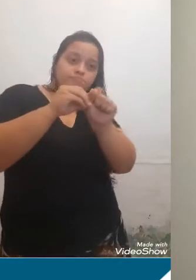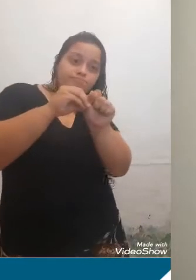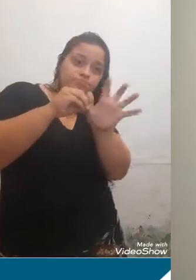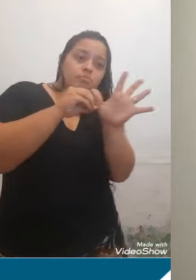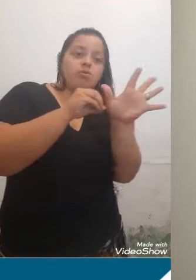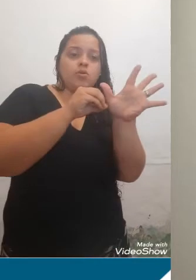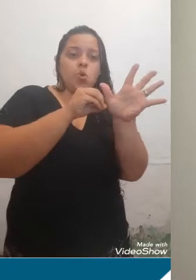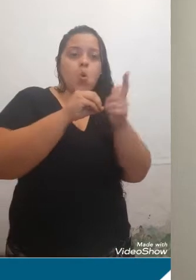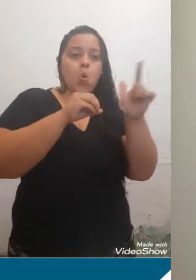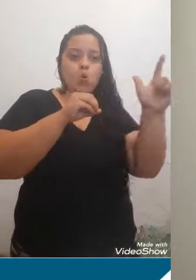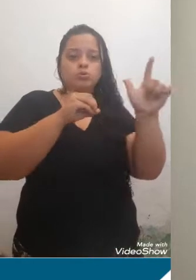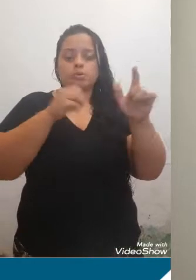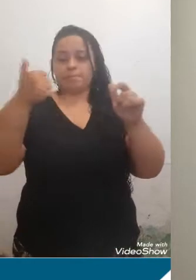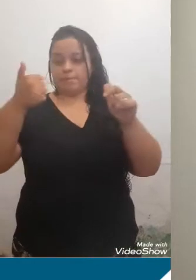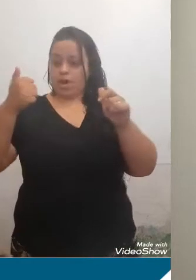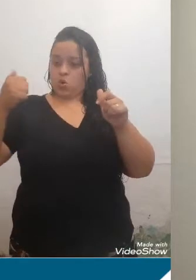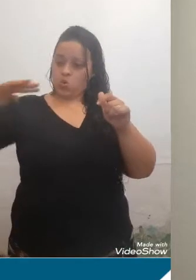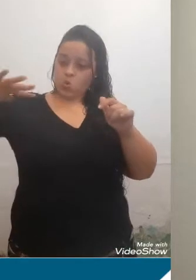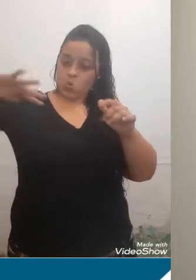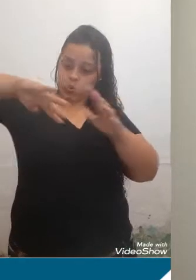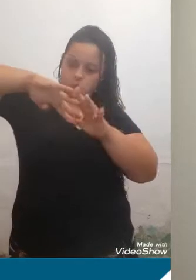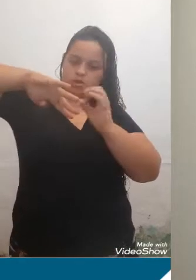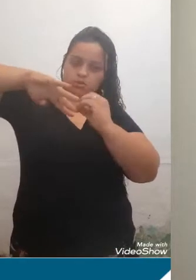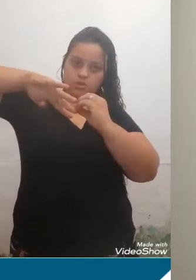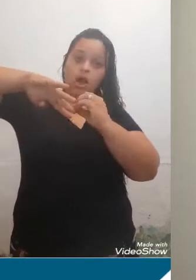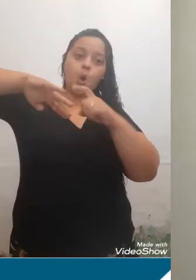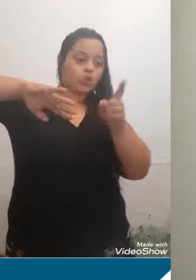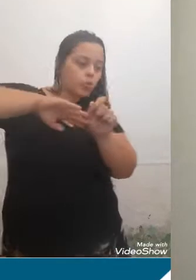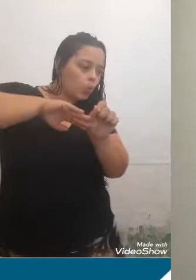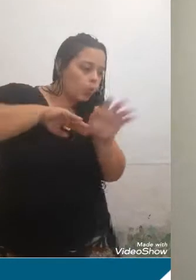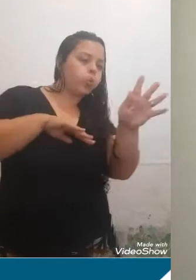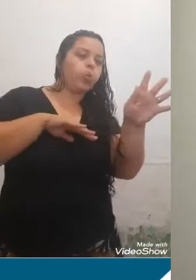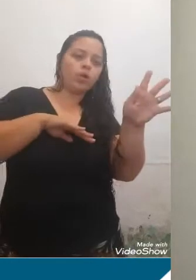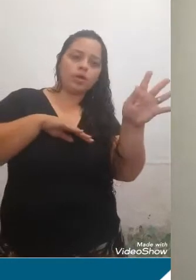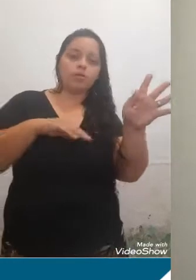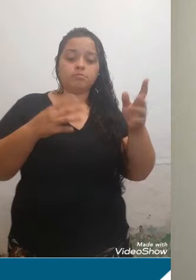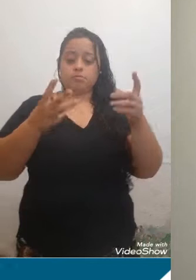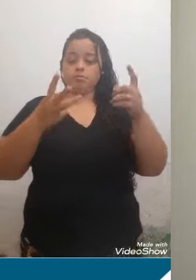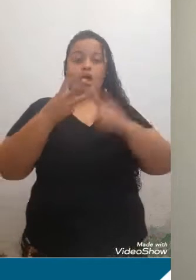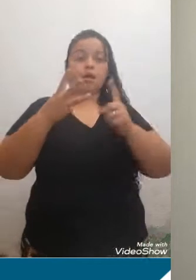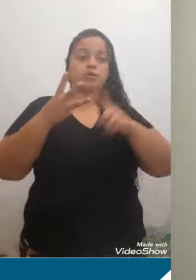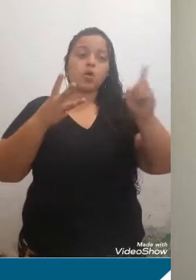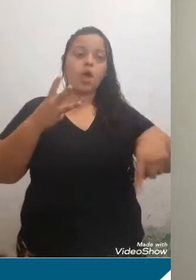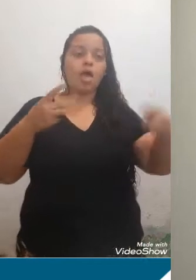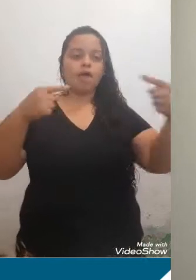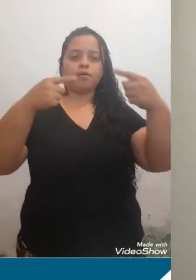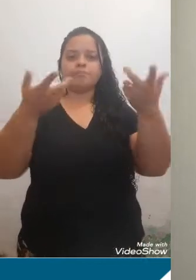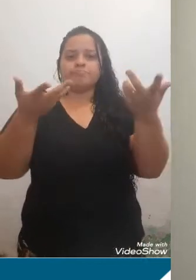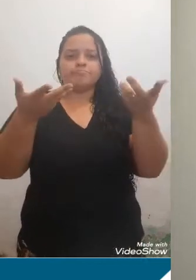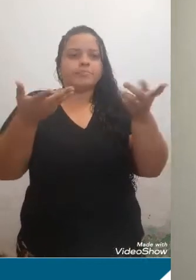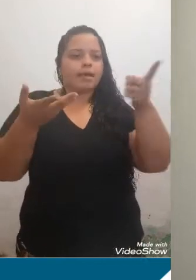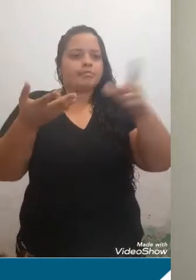ponto e se espalham para vários pontos, que é o caso da segunda figura abaixo aí. E o terceiro é o cilíndrico,